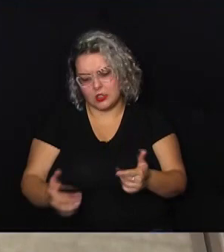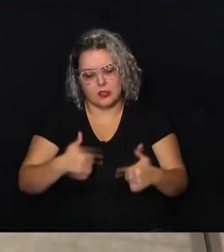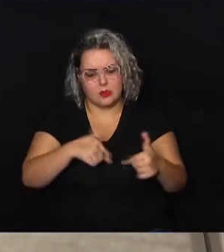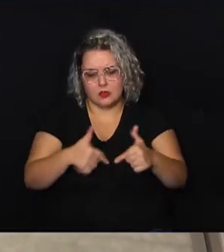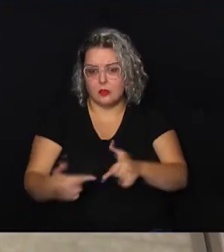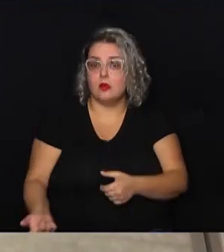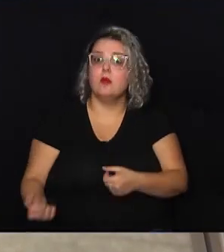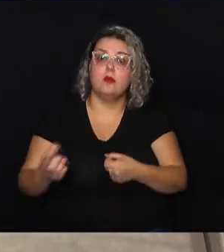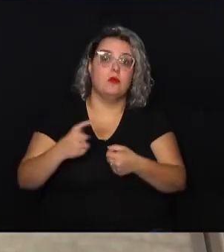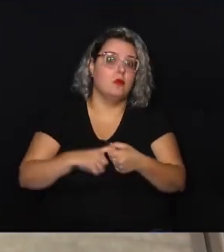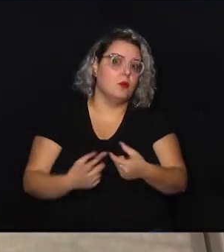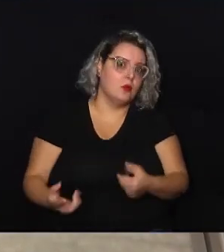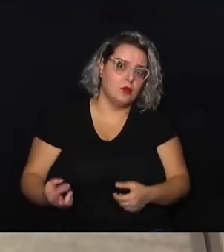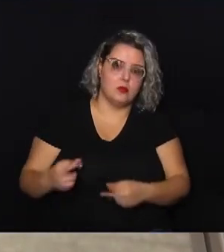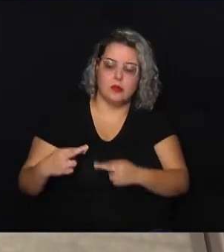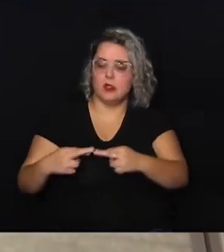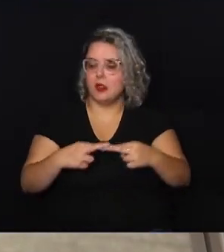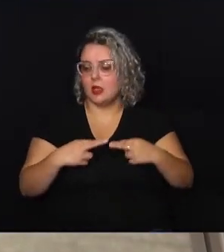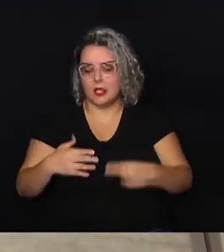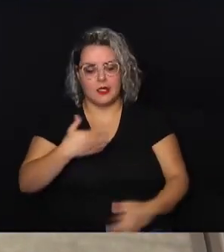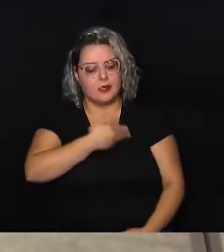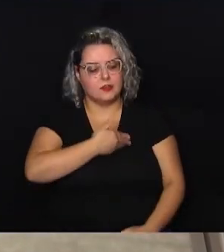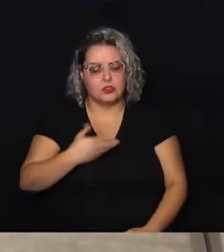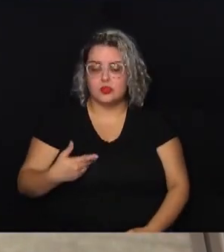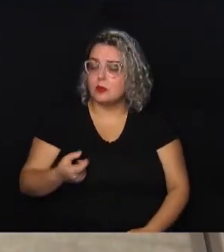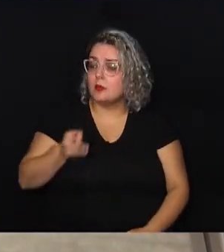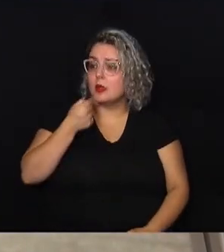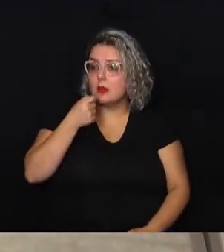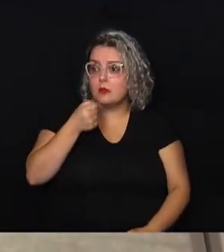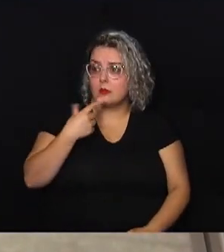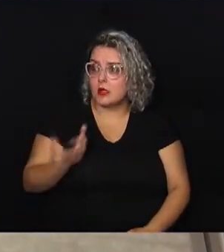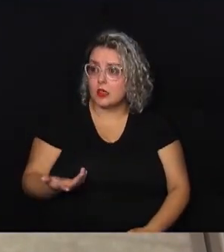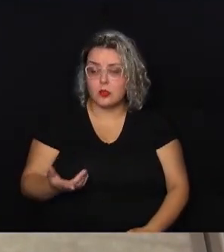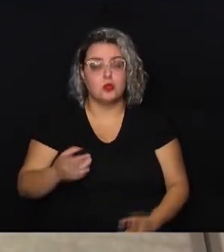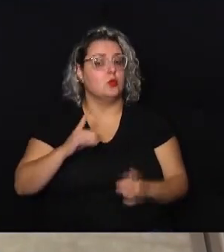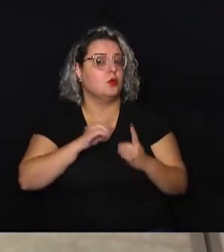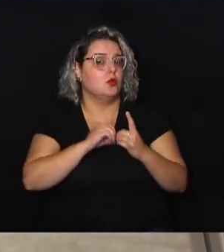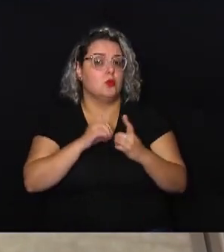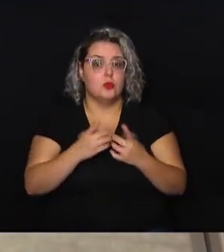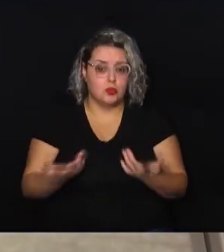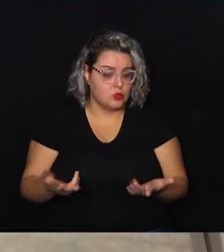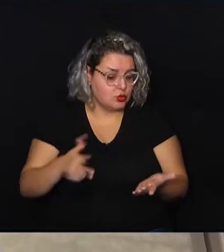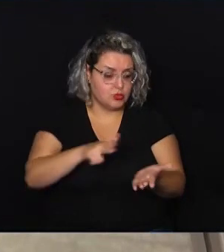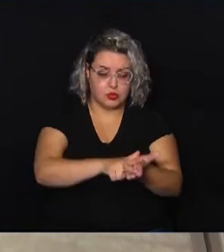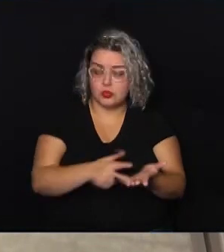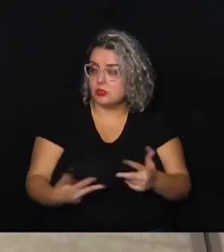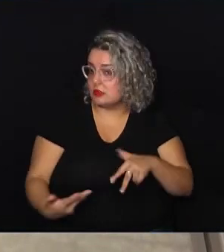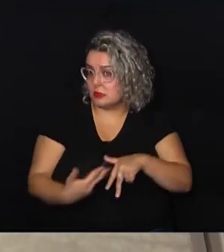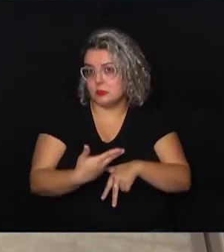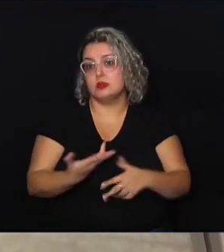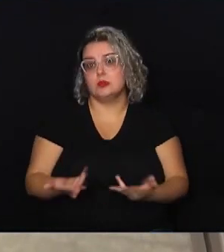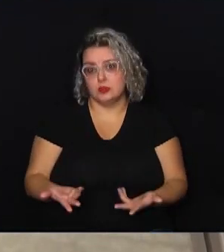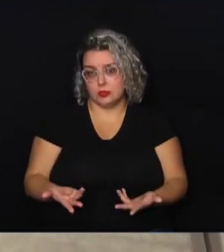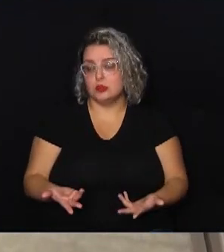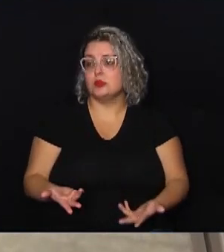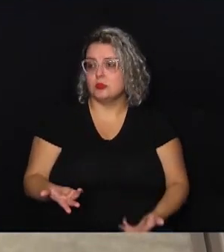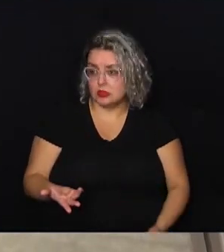recorram à rede pública para medicamentos, para consultas, internações e cirurgias. Então, isso